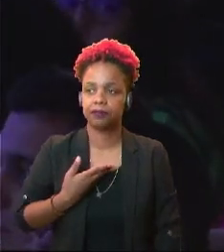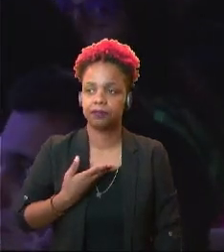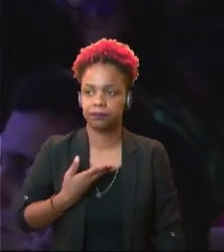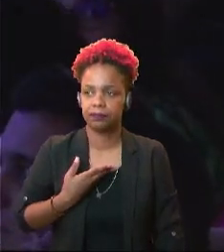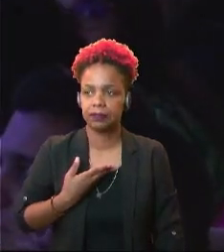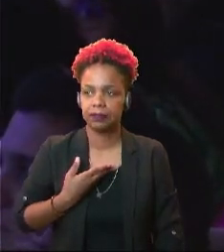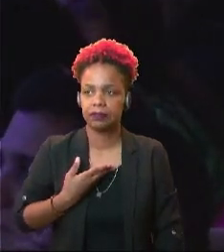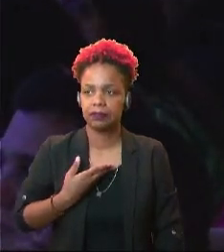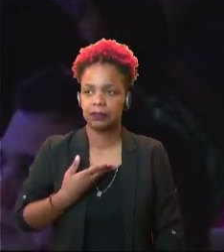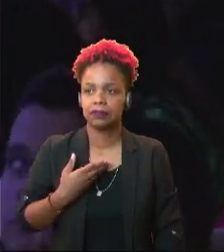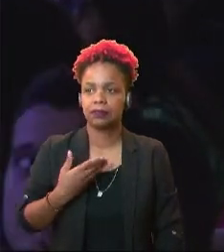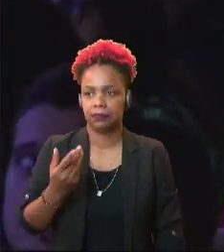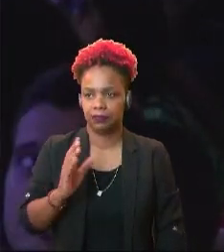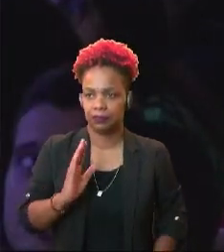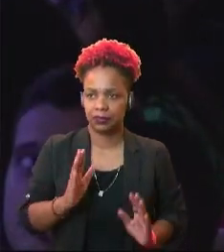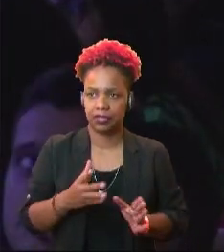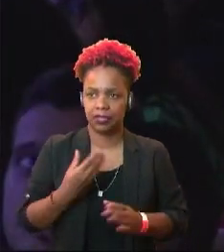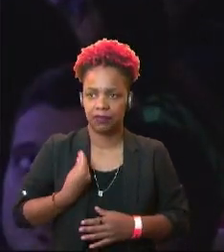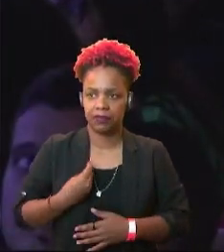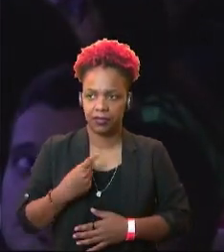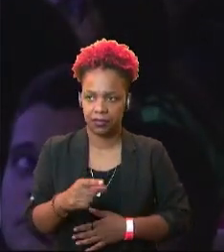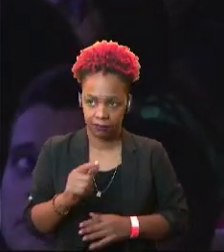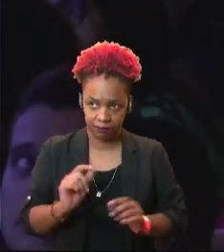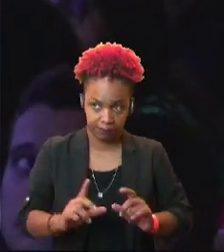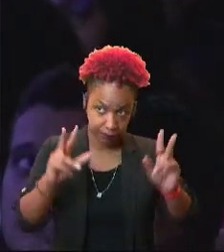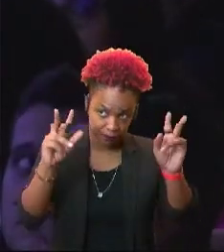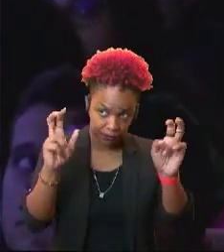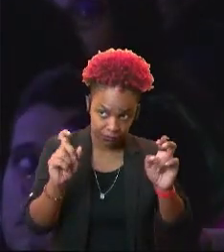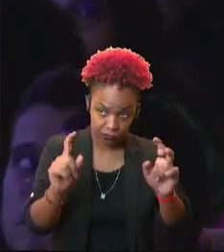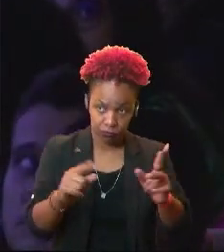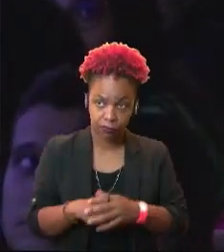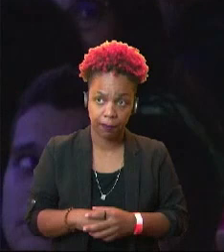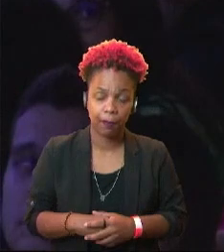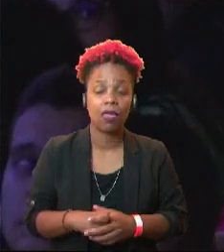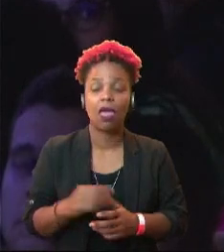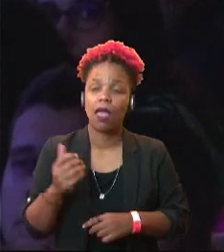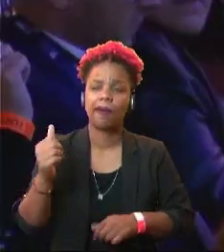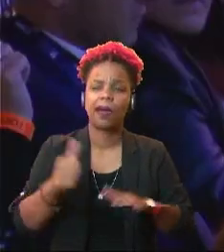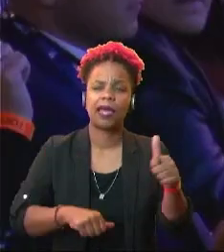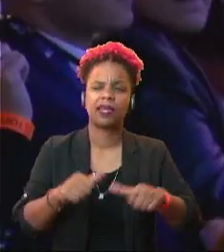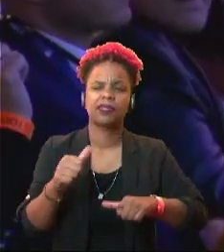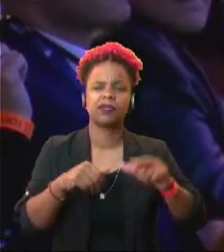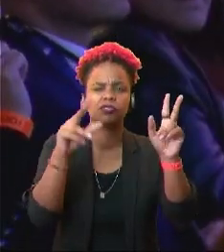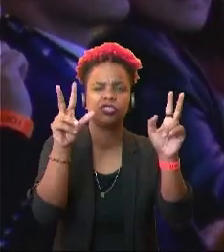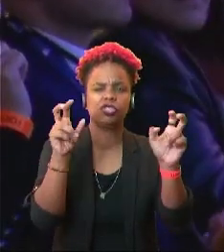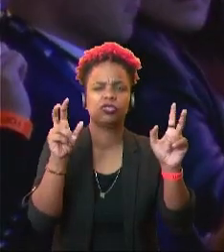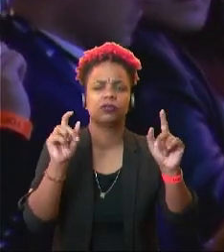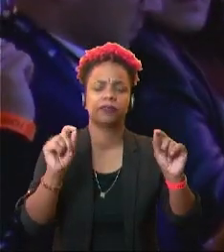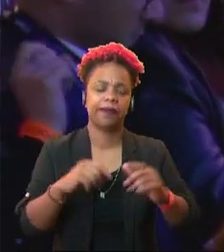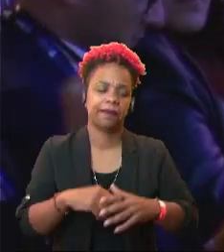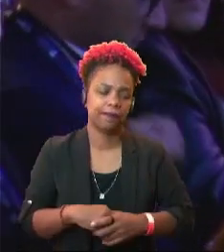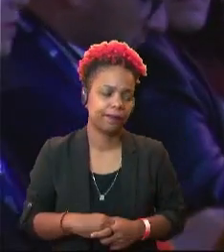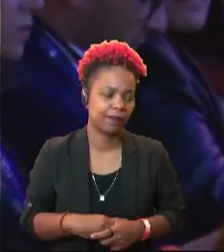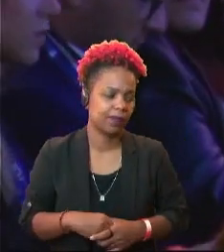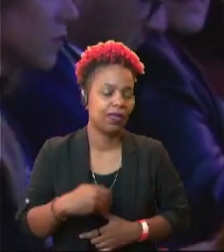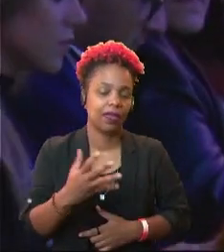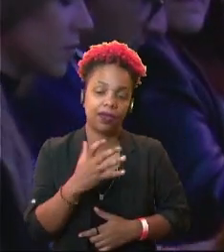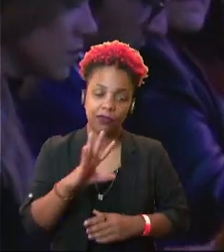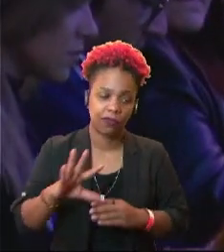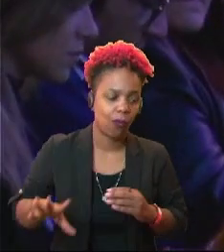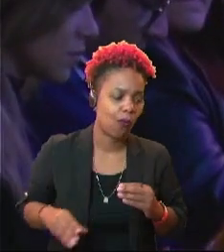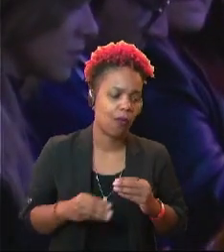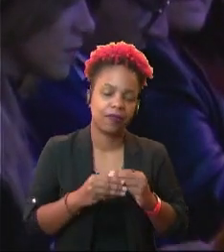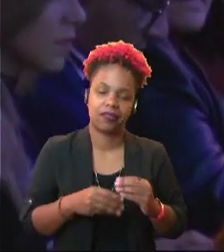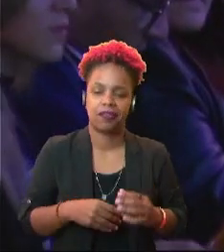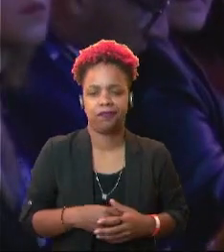que está analisando o título do painel, eu também, analisando o título, gostaria de fazer um comentário. Eu